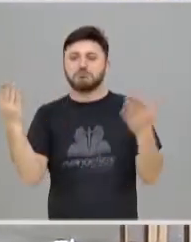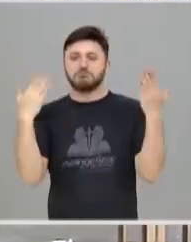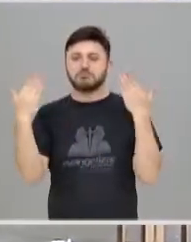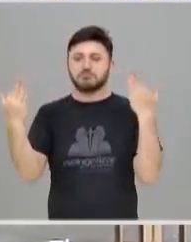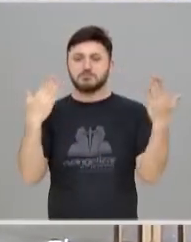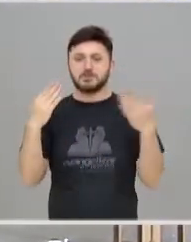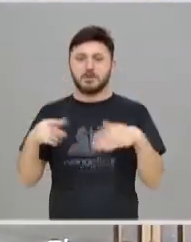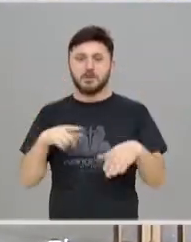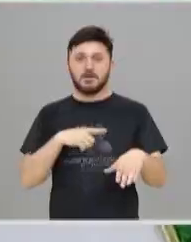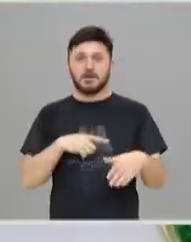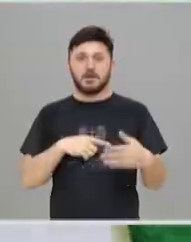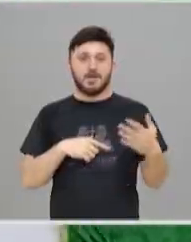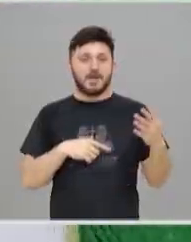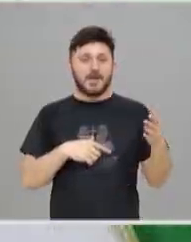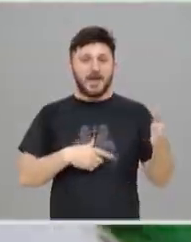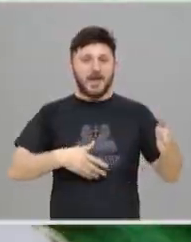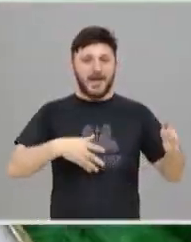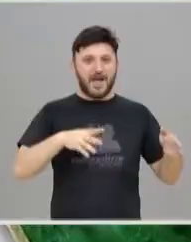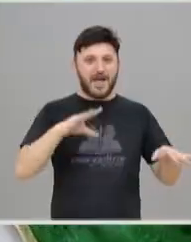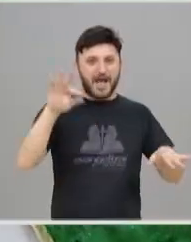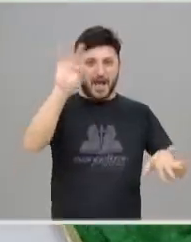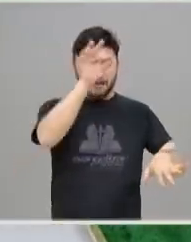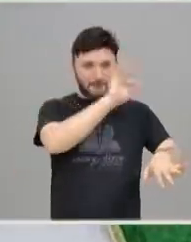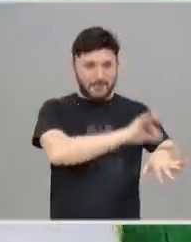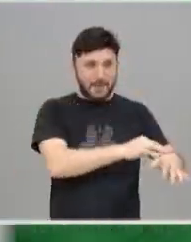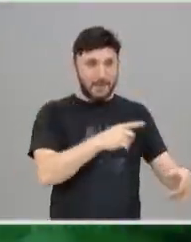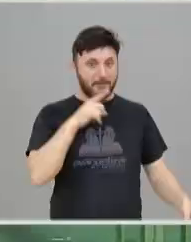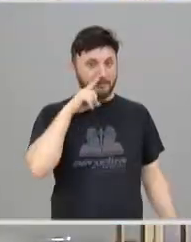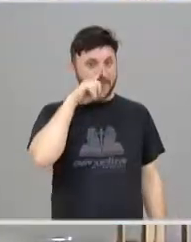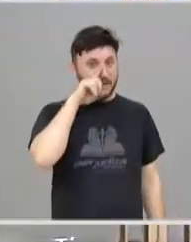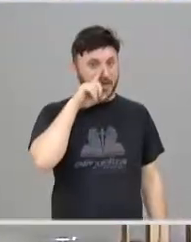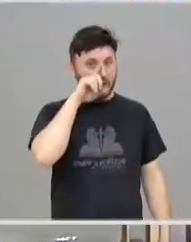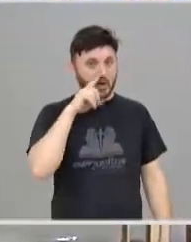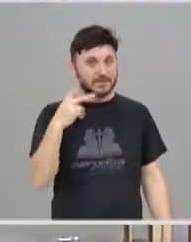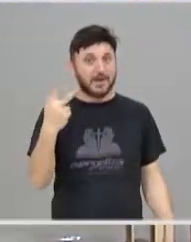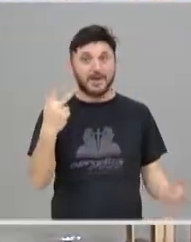duas caixas de abelha muito perigosas, uma